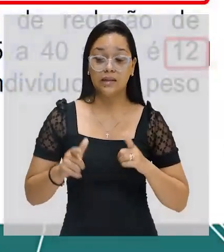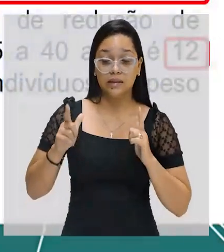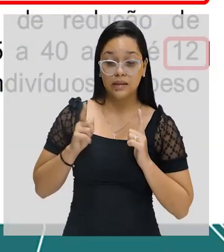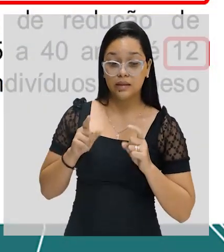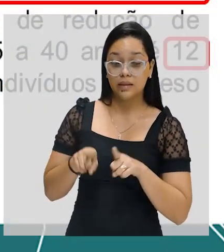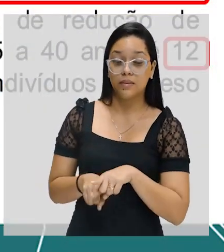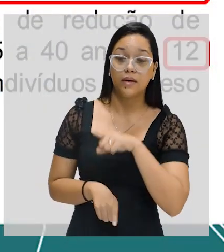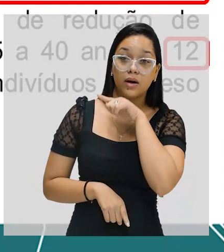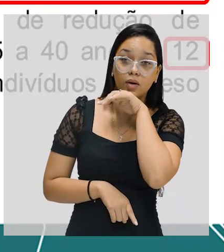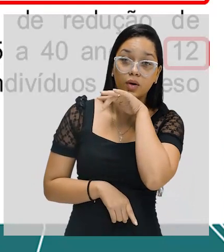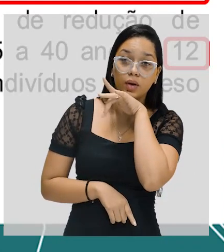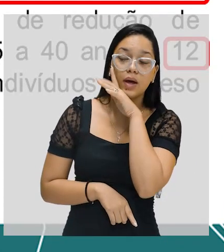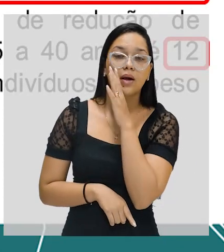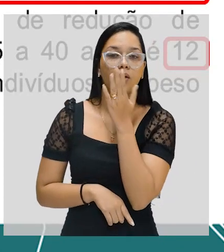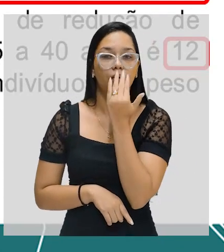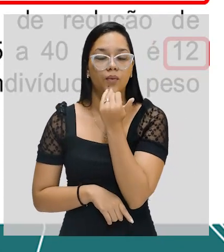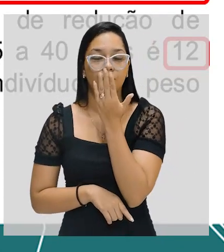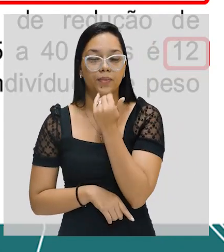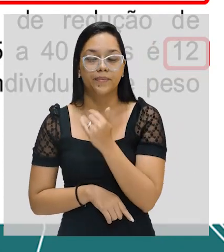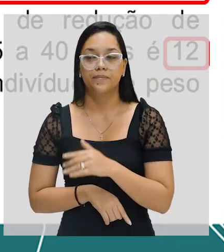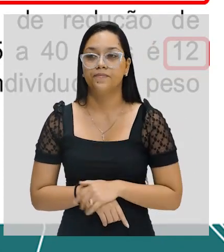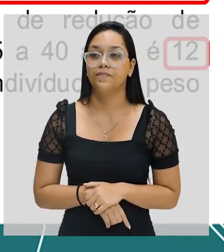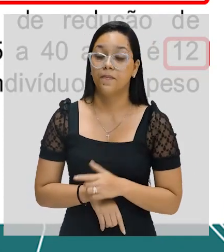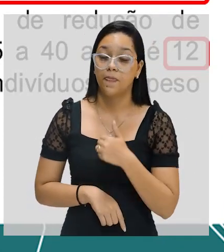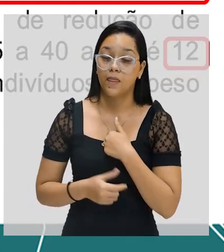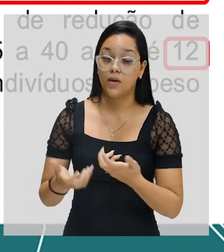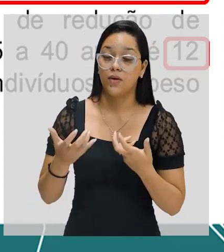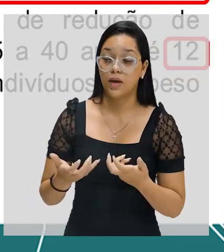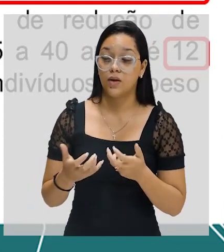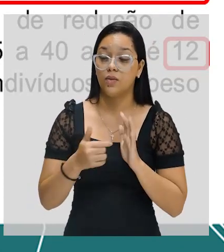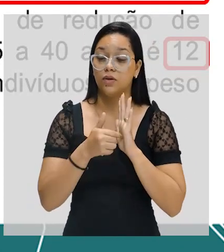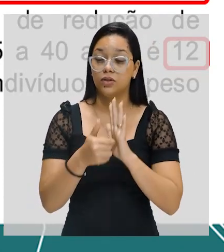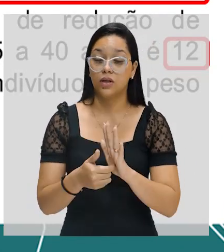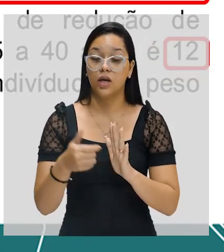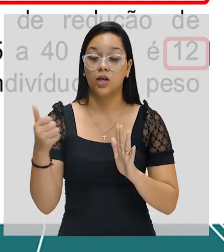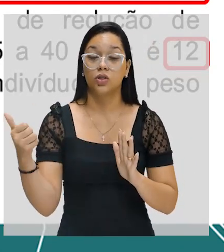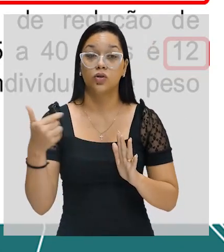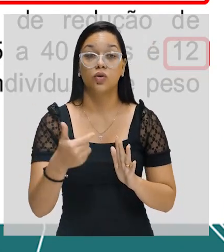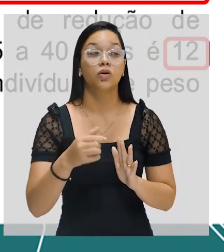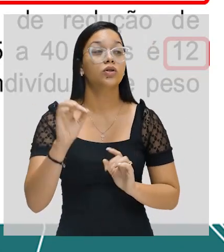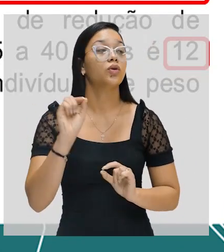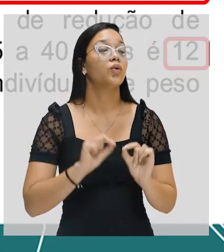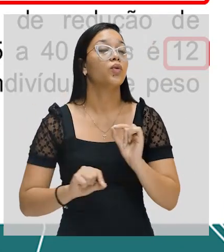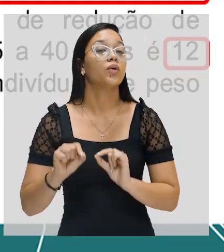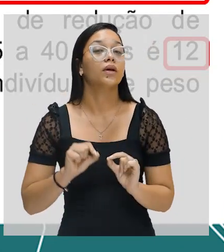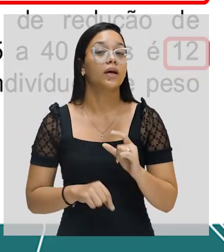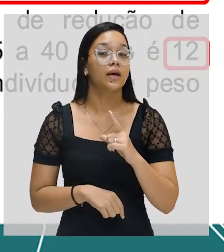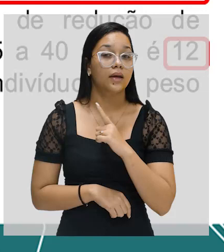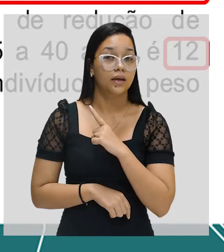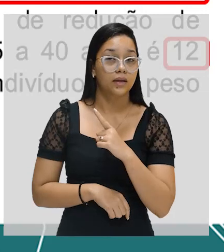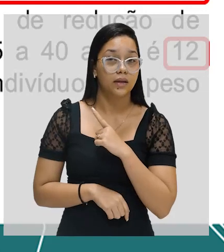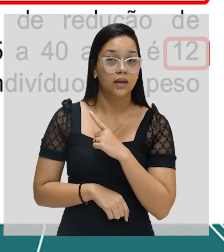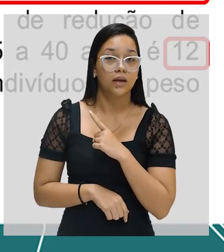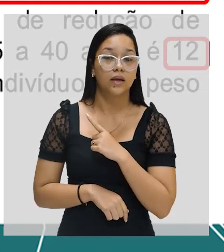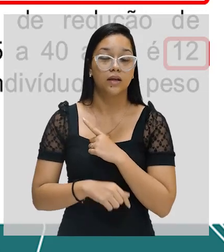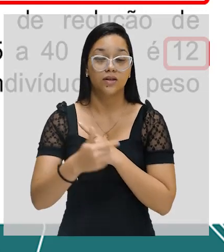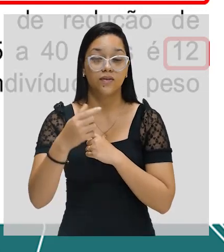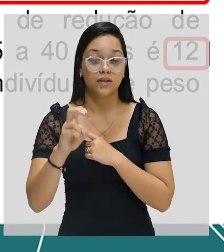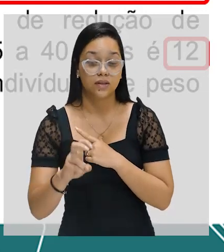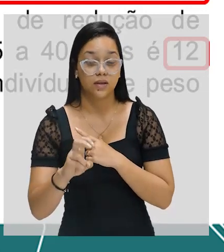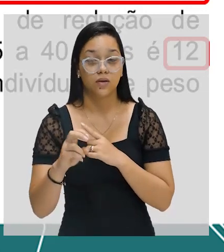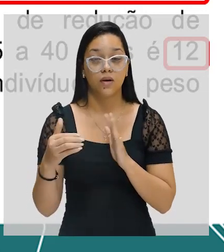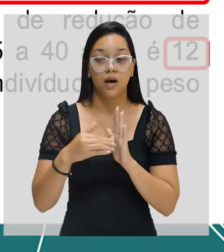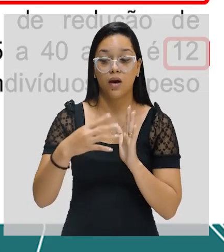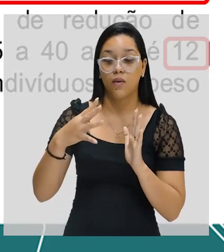a má alimentação. E eu quero frisar bem aqui, ó, que indivíduos obesos de 25 a 40